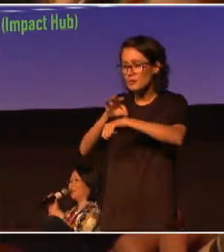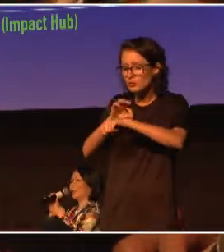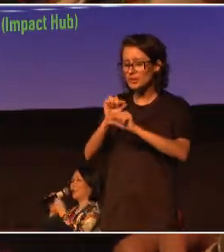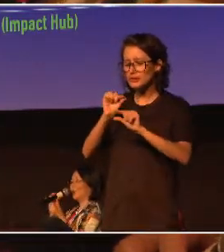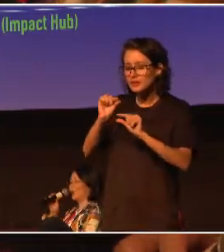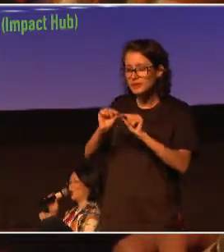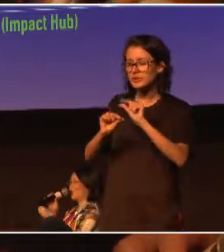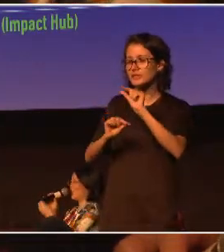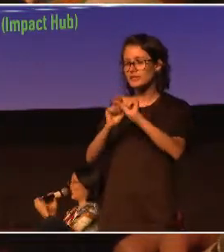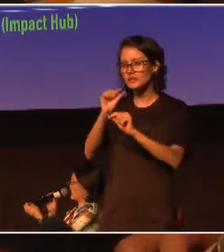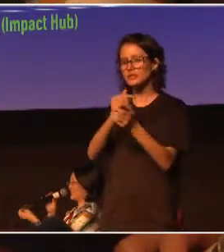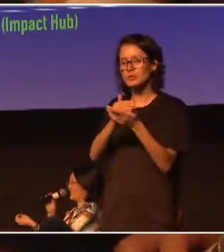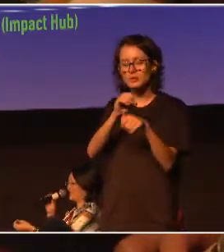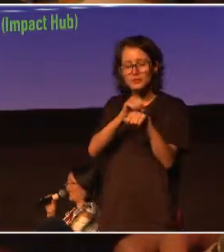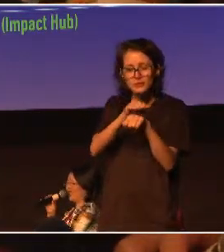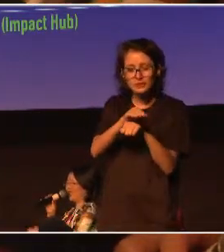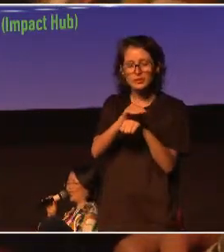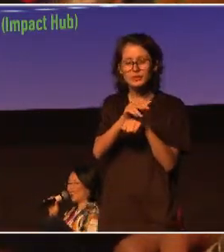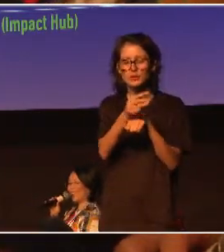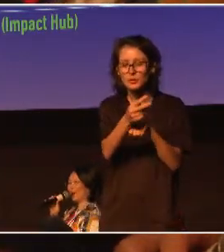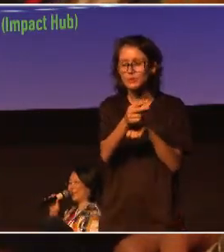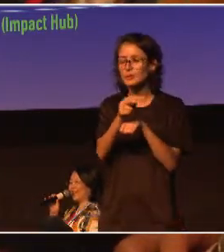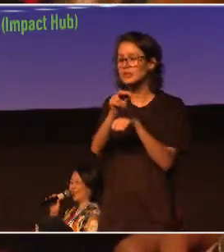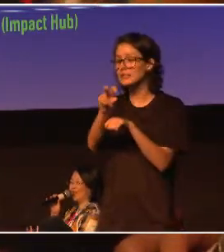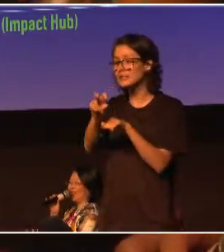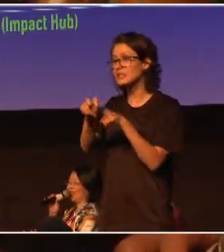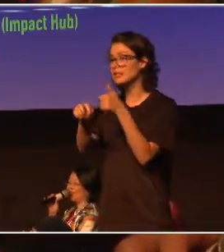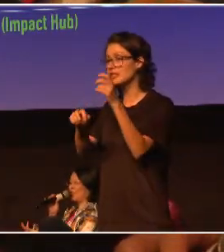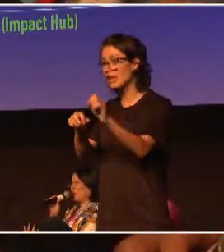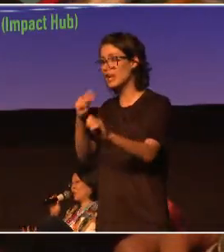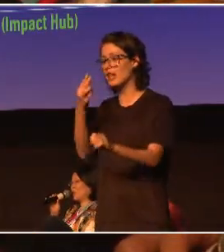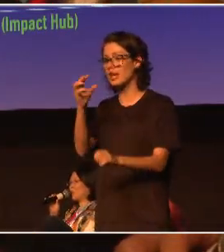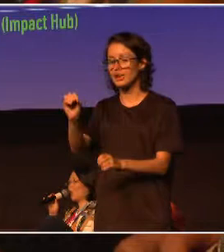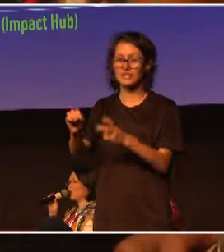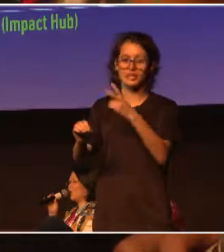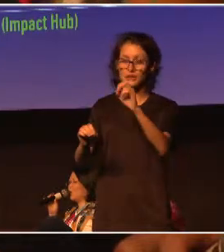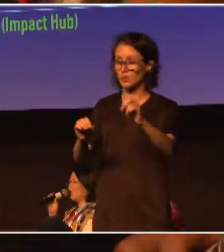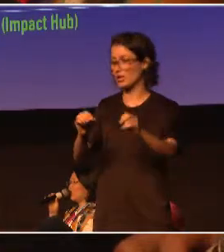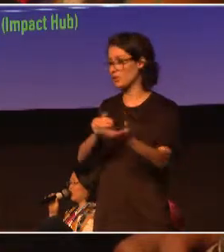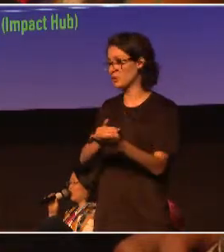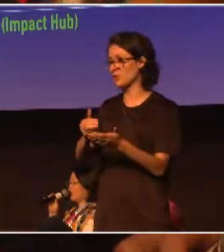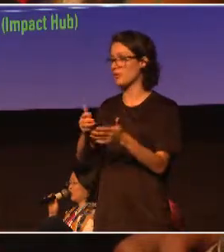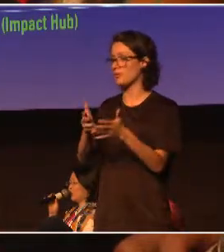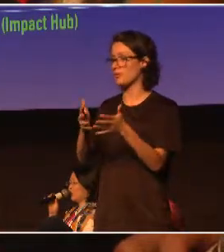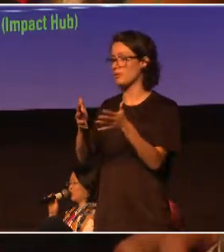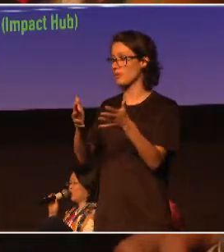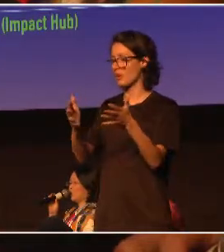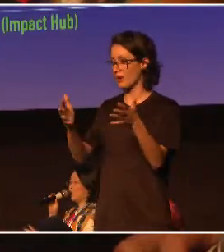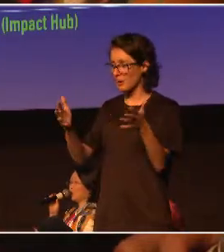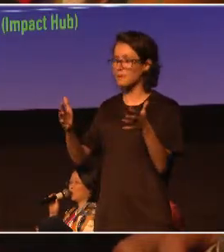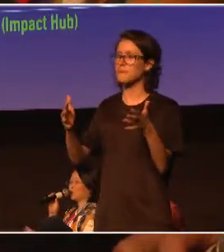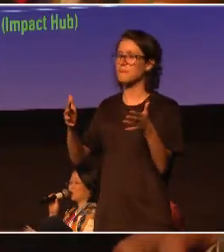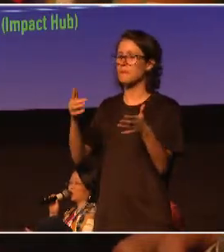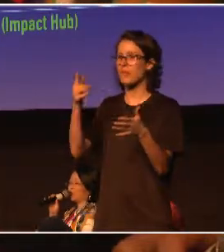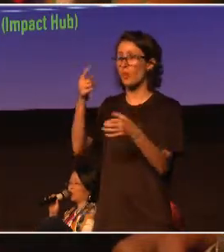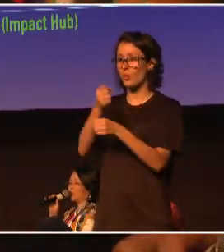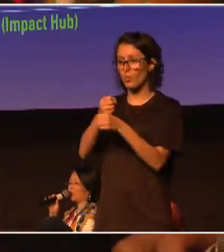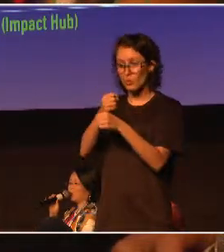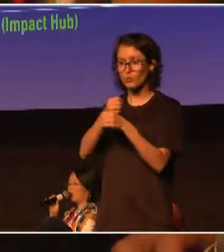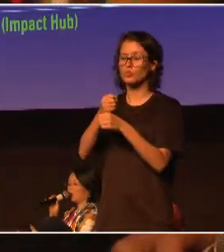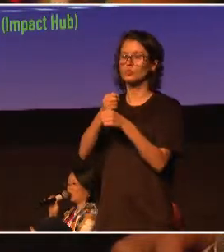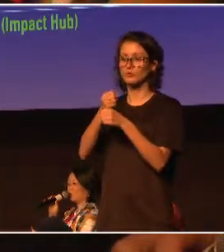para 2, 5, 10, 30, 50 pessoas. E, em um ano, a